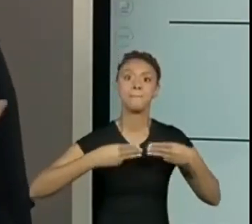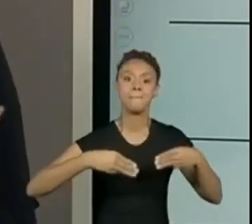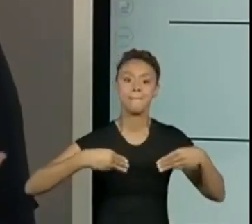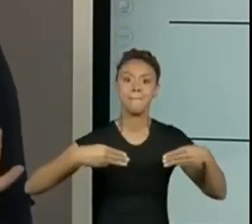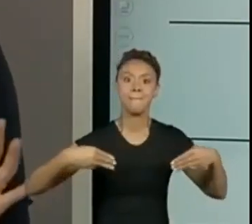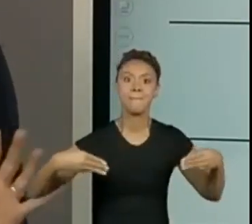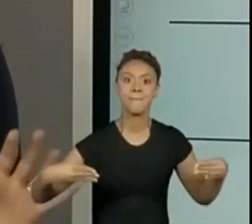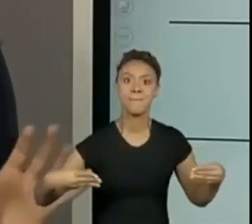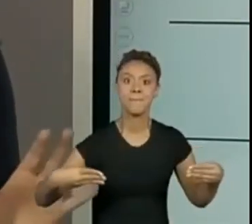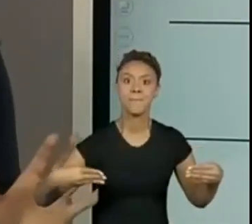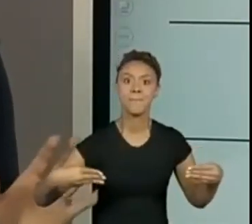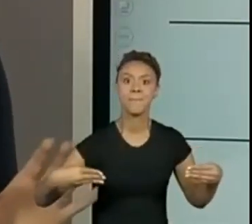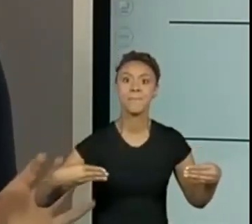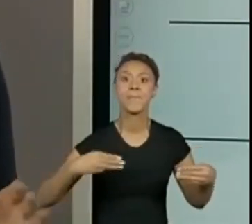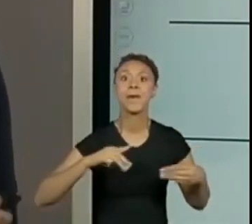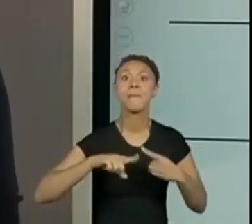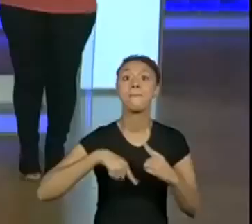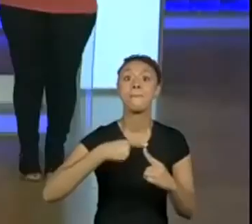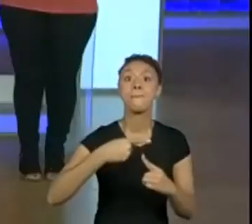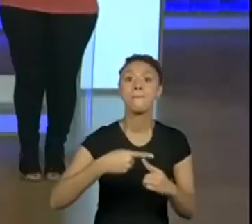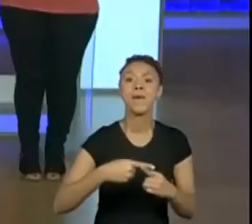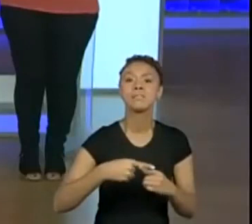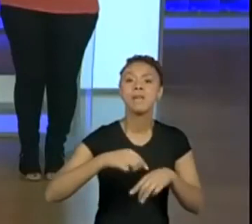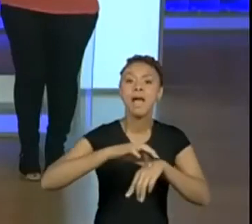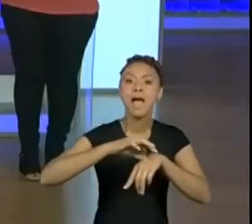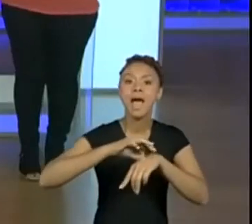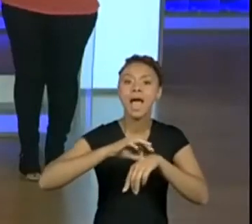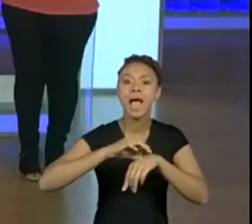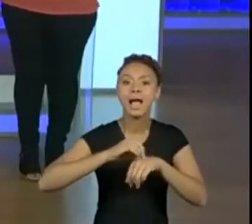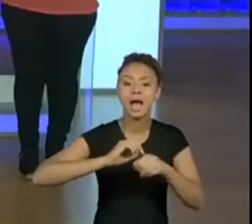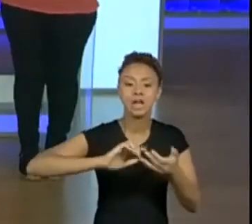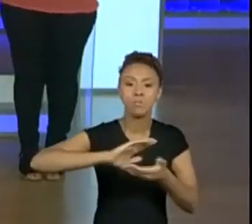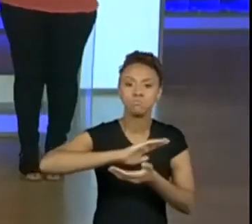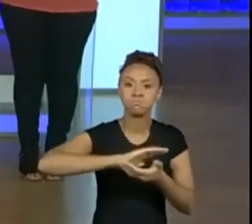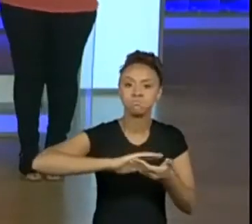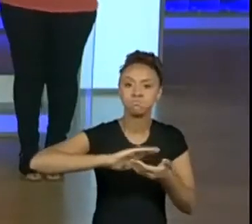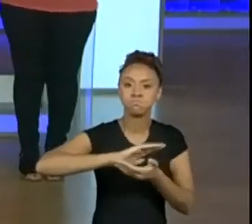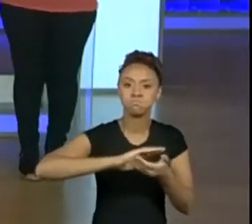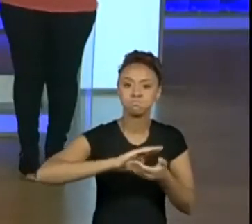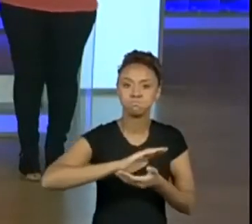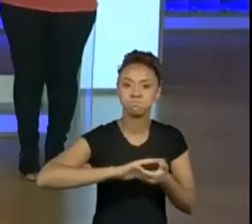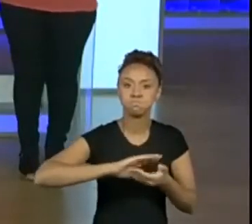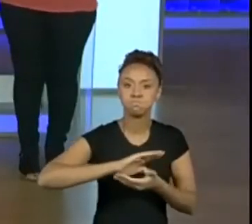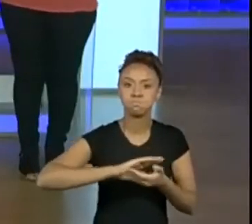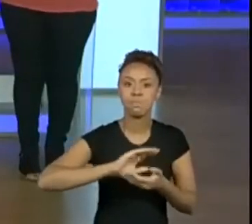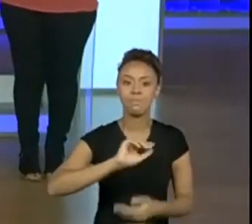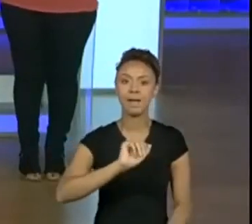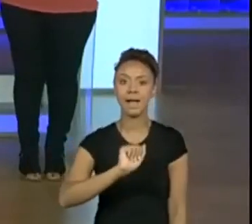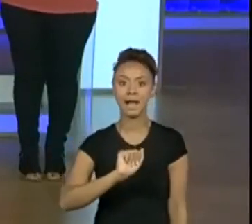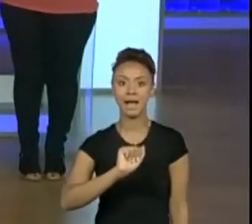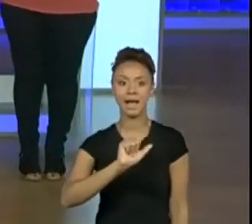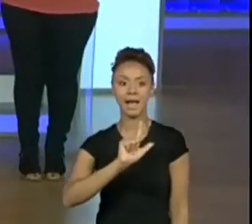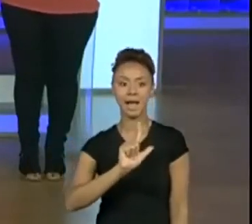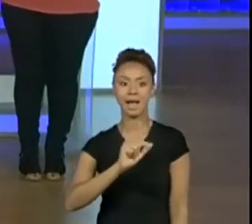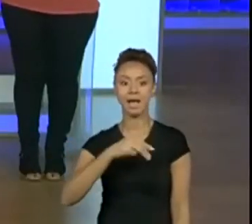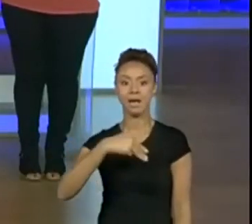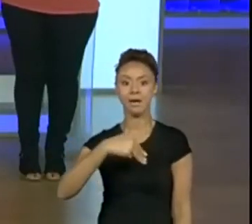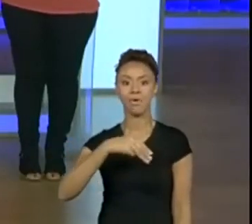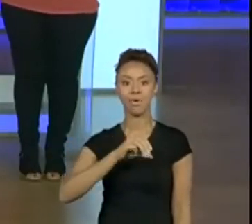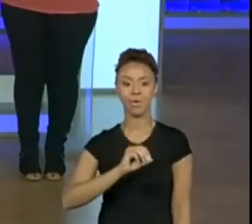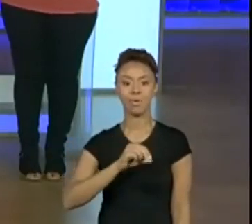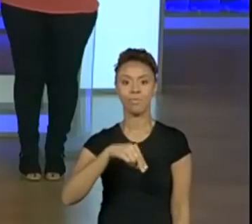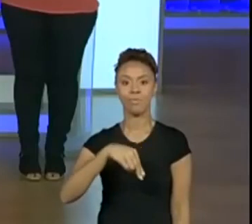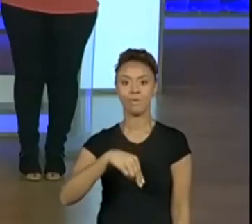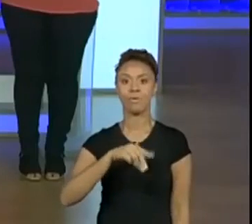com almôndegas. Nossa! Nossa! Macarrão com almôndegas. Poderia ser só macarrão,